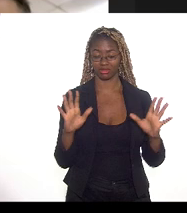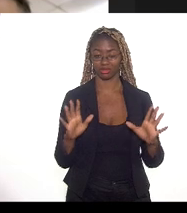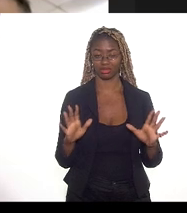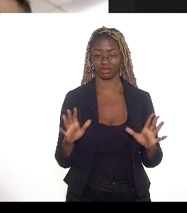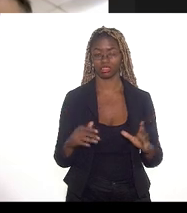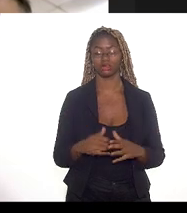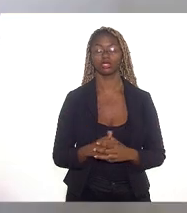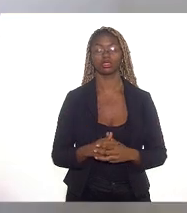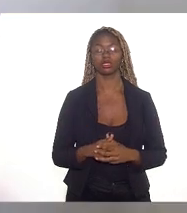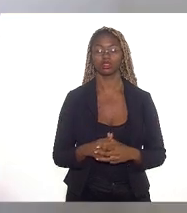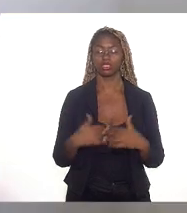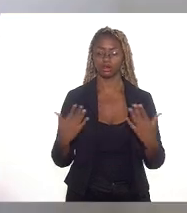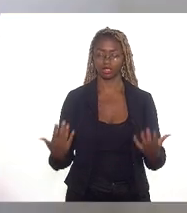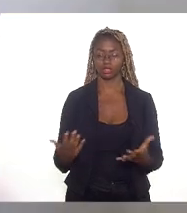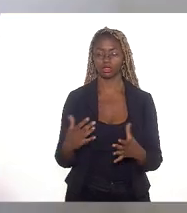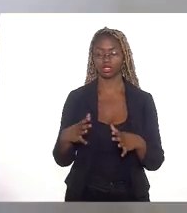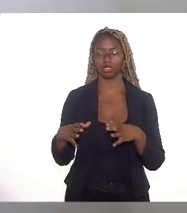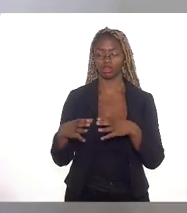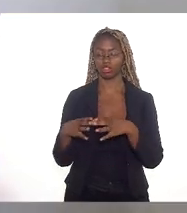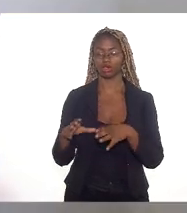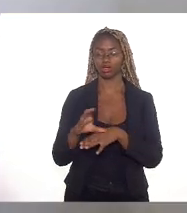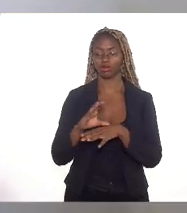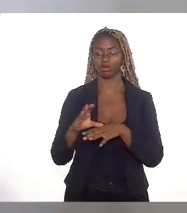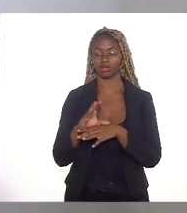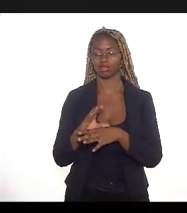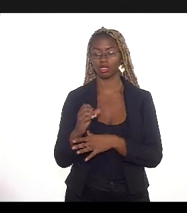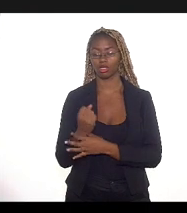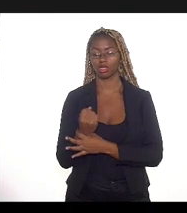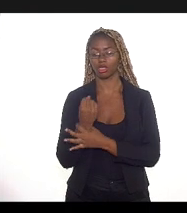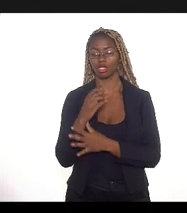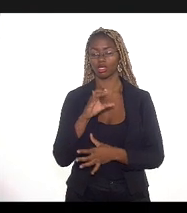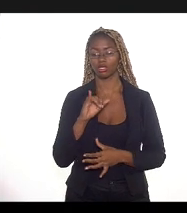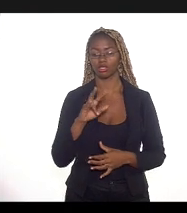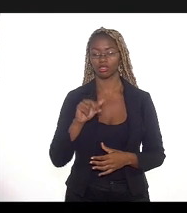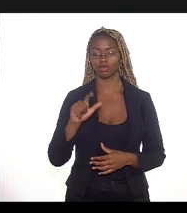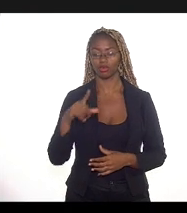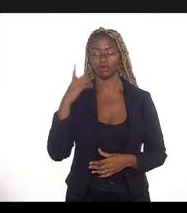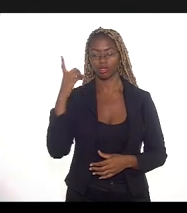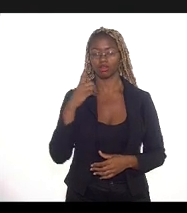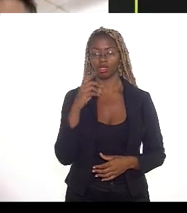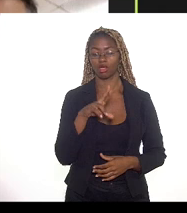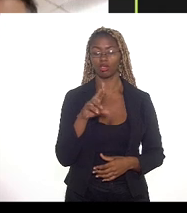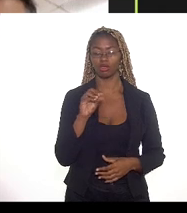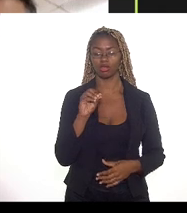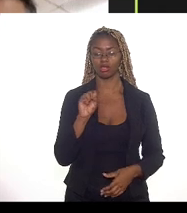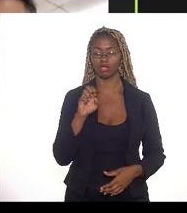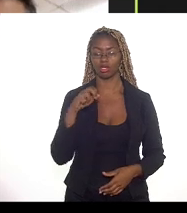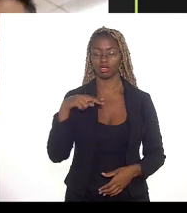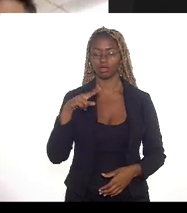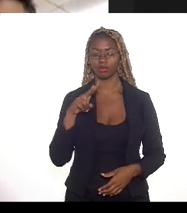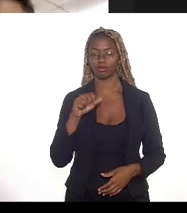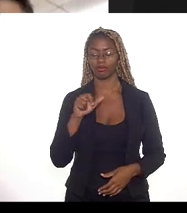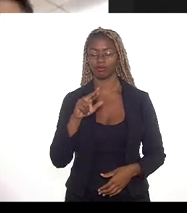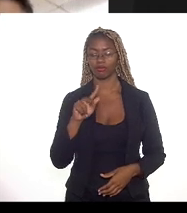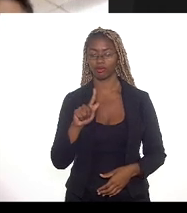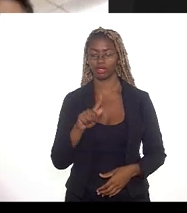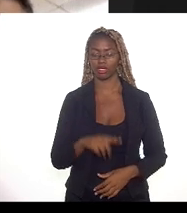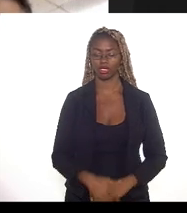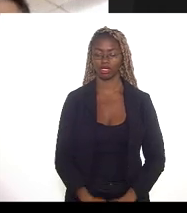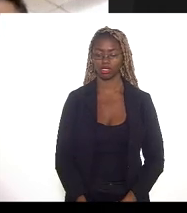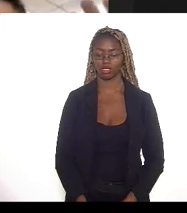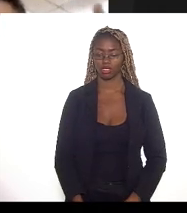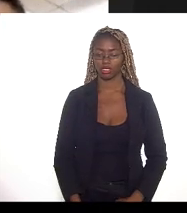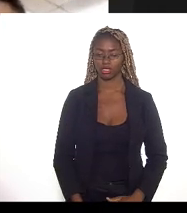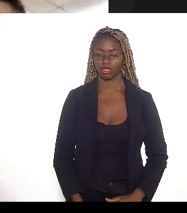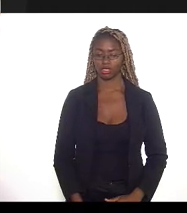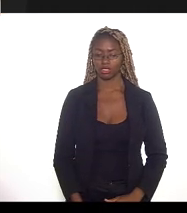Pela Comissão de Defesa Civil, deputado Rosenberg Reis. Presidente, só não esquece de ordem. Deputado Rosenberg Reis.